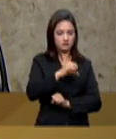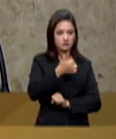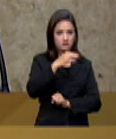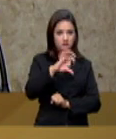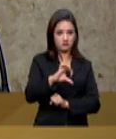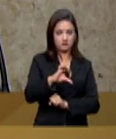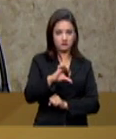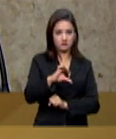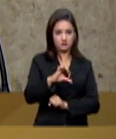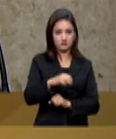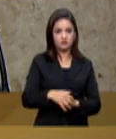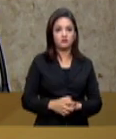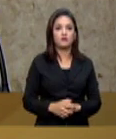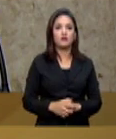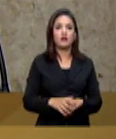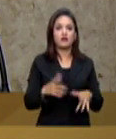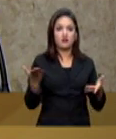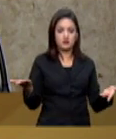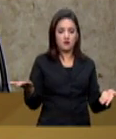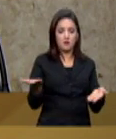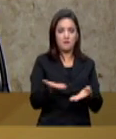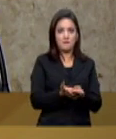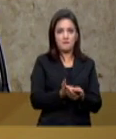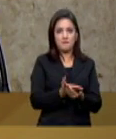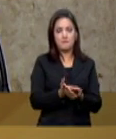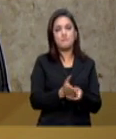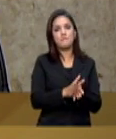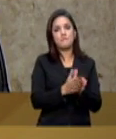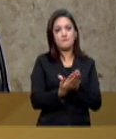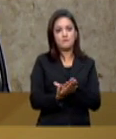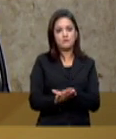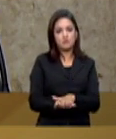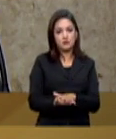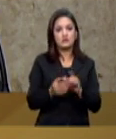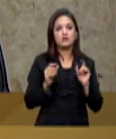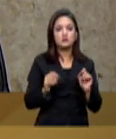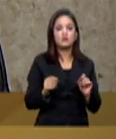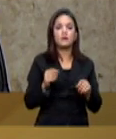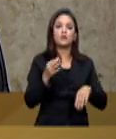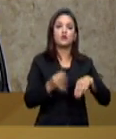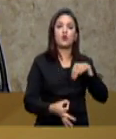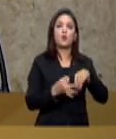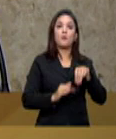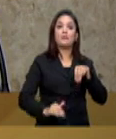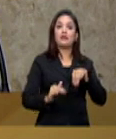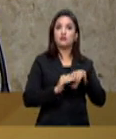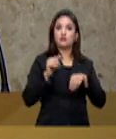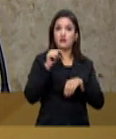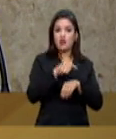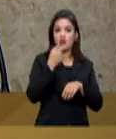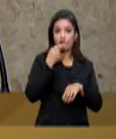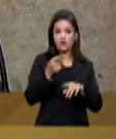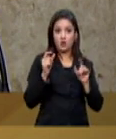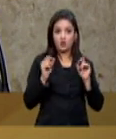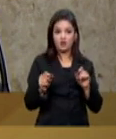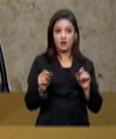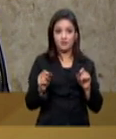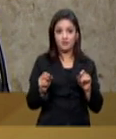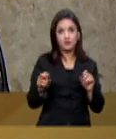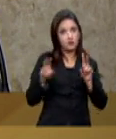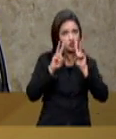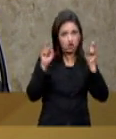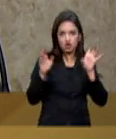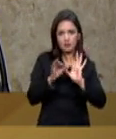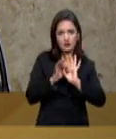caso Chank versus United States, ele, ao pronunciar sobre o caráter relativo da liberdade de expressão, aqui